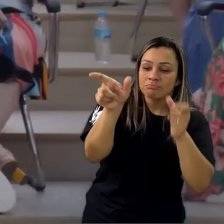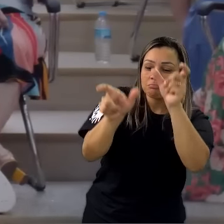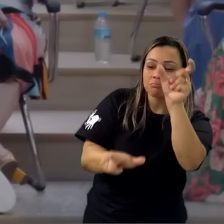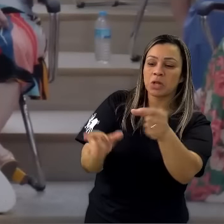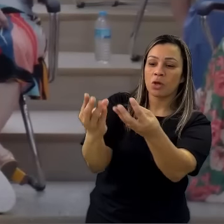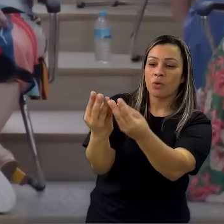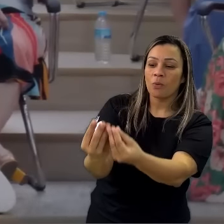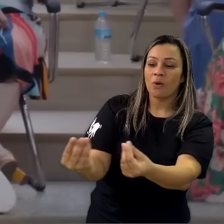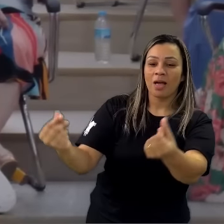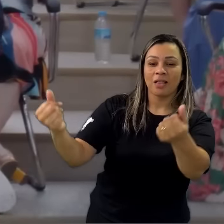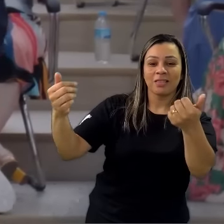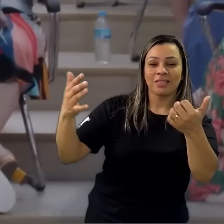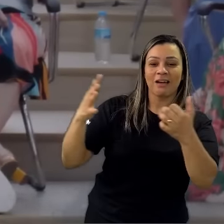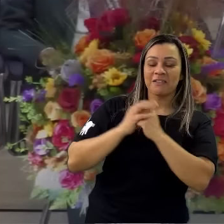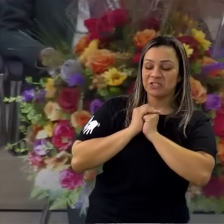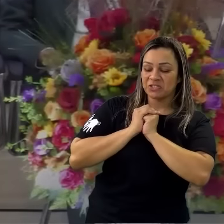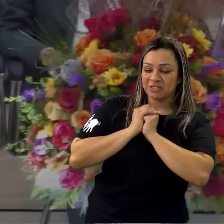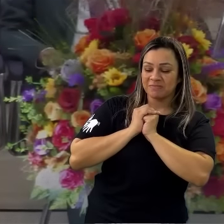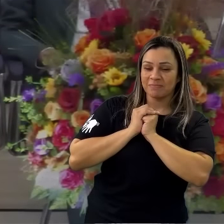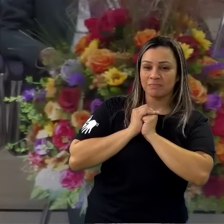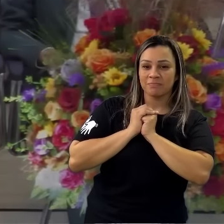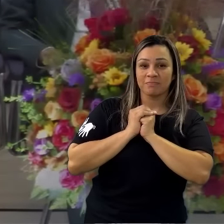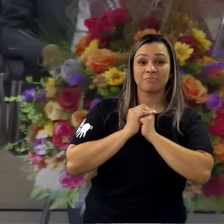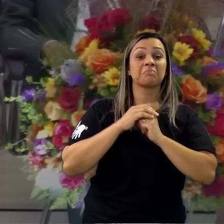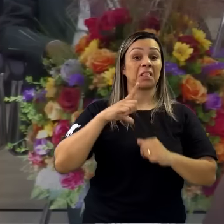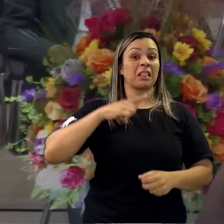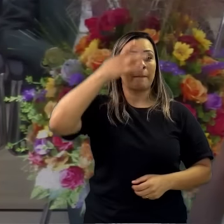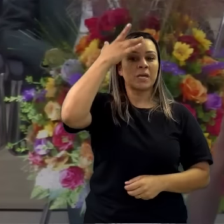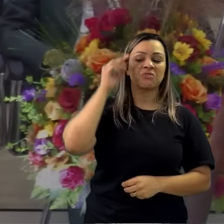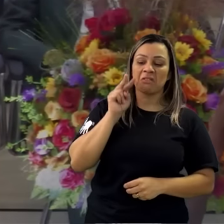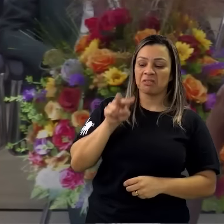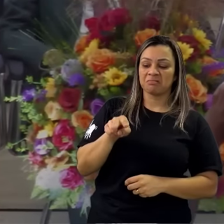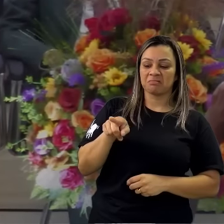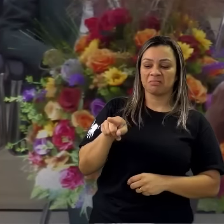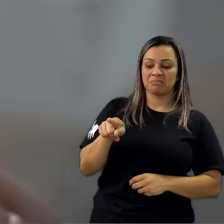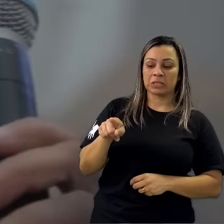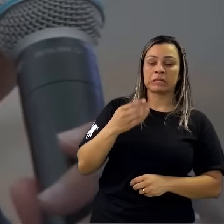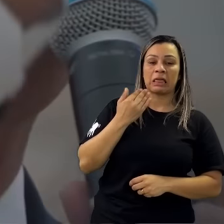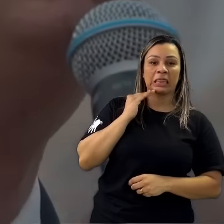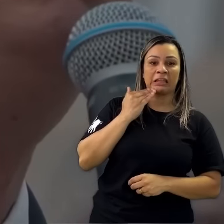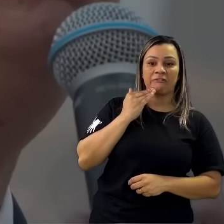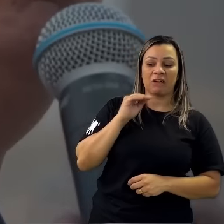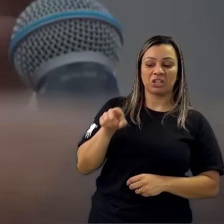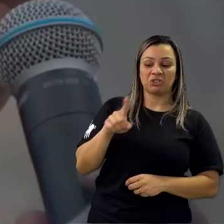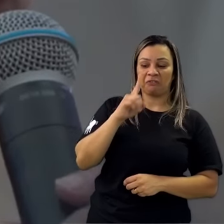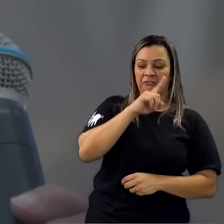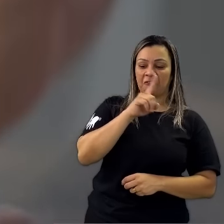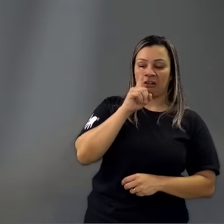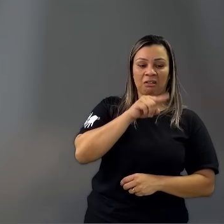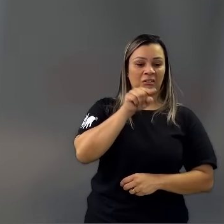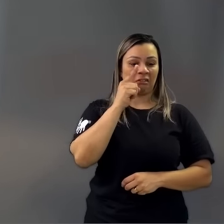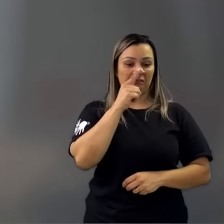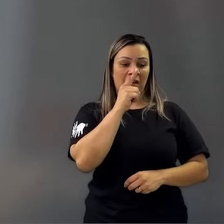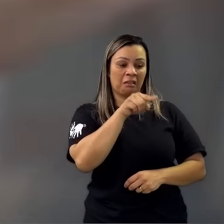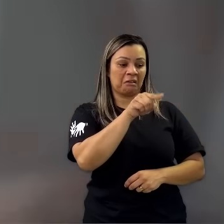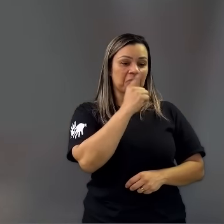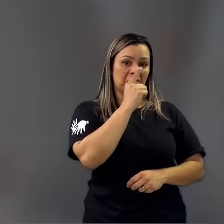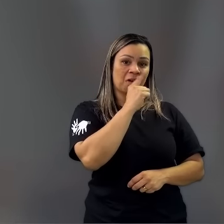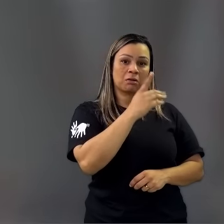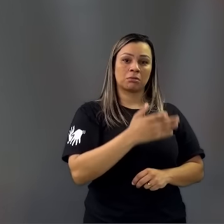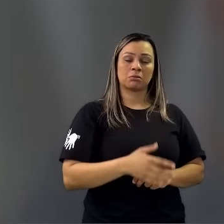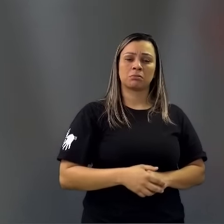para as bandas de lá para cá não tem gente que olha só vê defeito só sabe criticar não sabe quanto custa não coloca